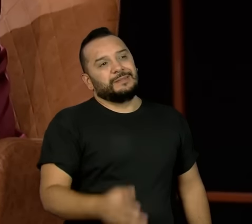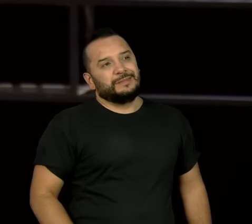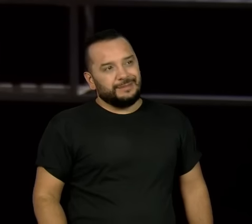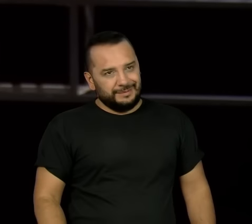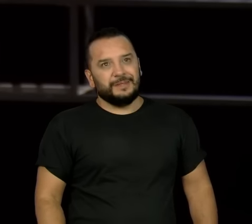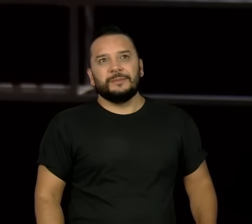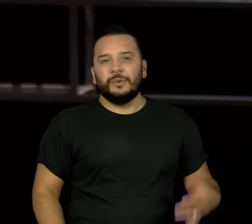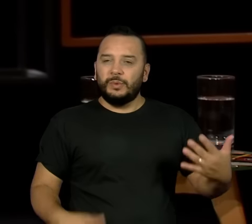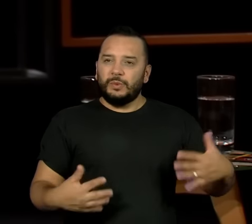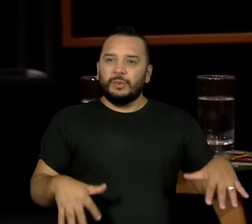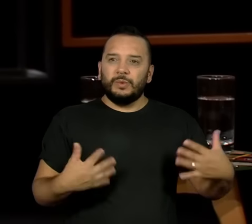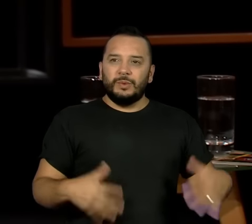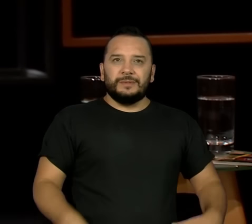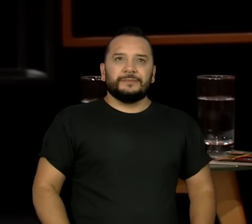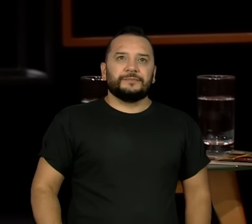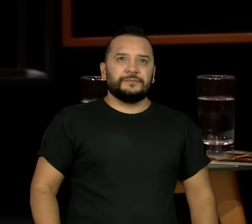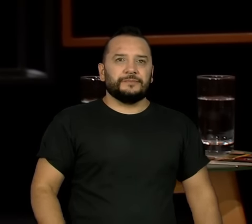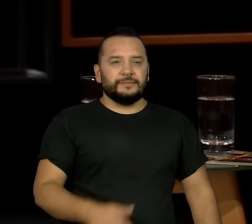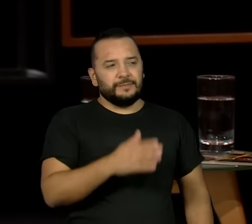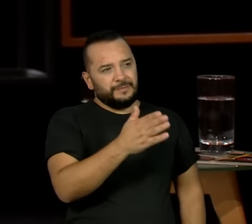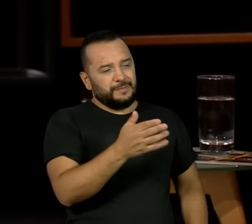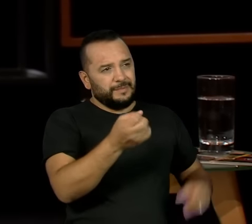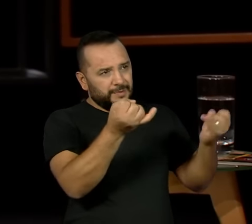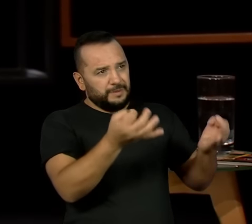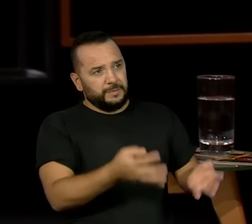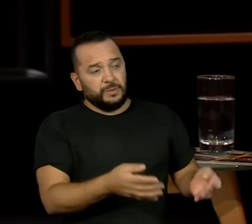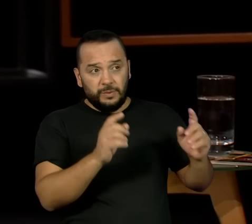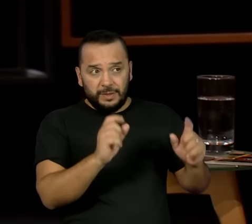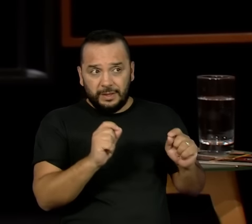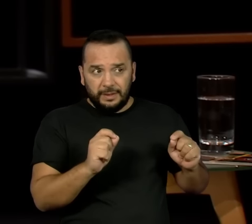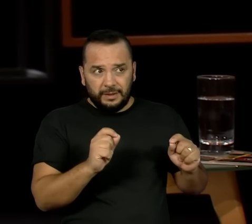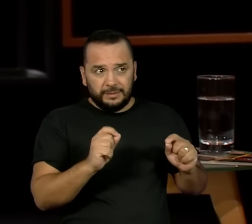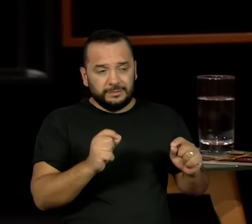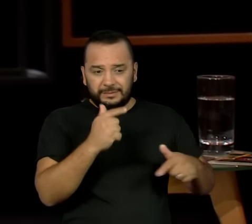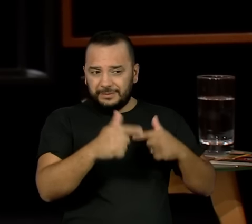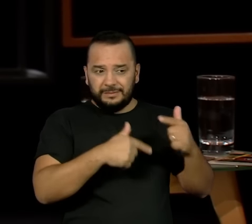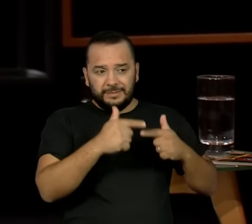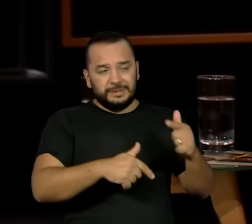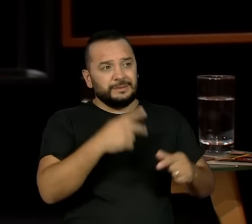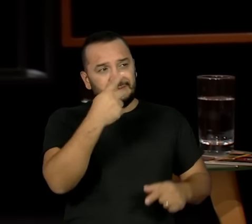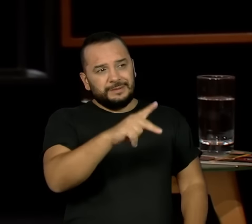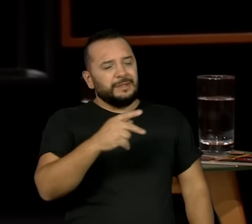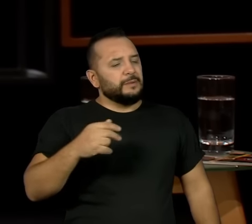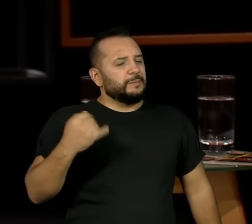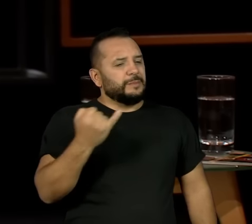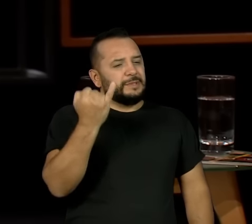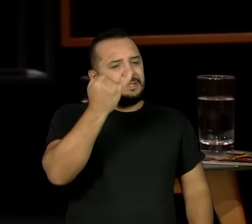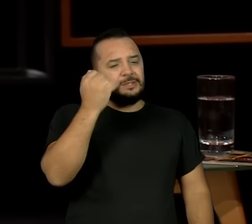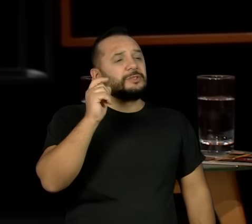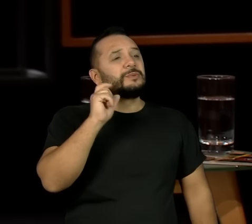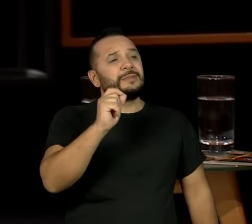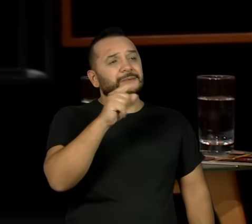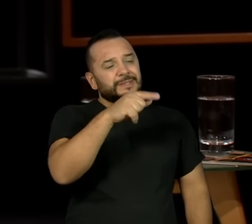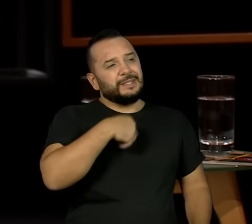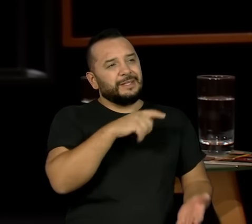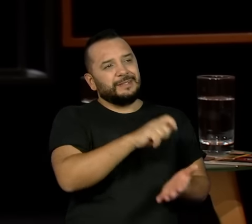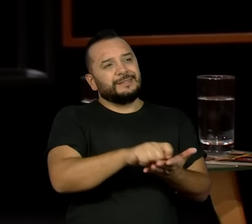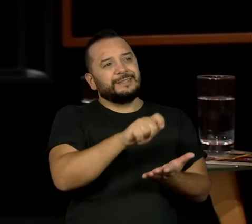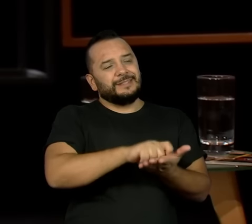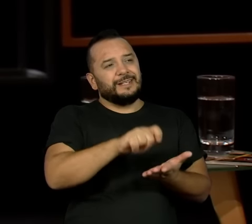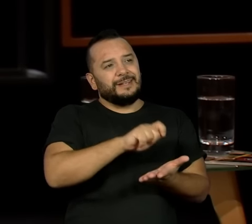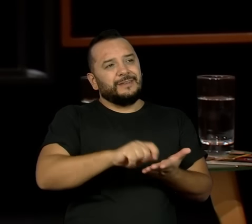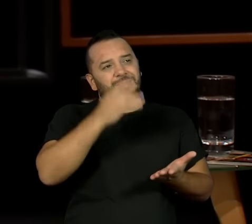muita coisa. Agora, você disse que um dos grandes trunfos do seu trabalho, do seu sucesso, é que você escreve para que as